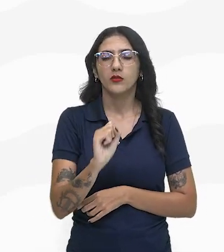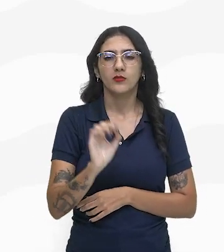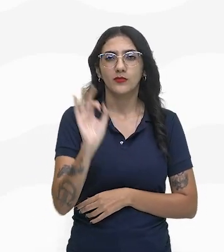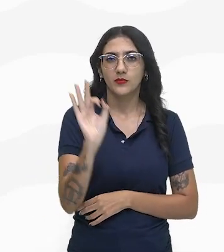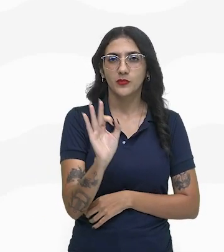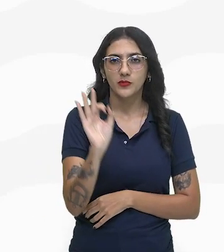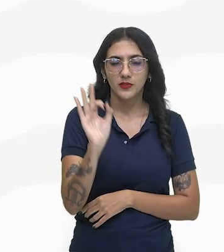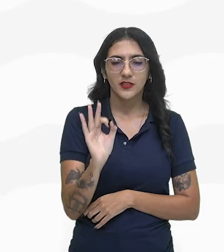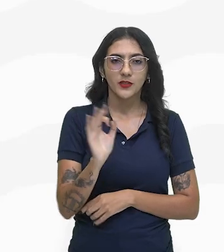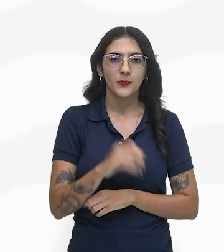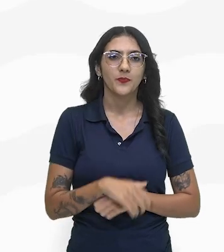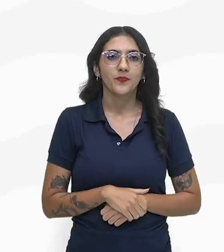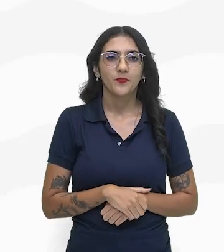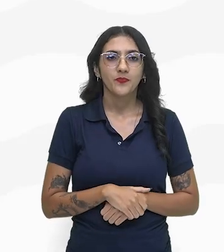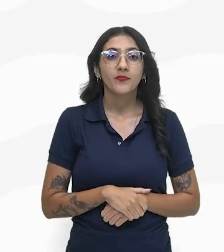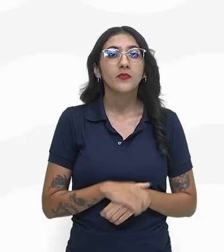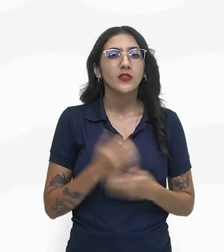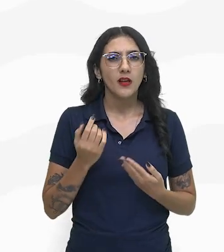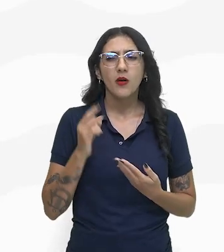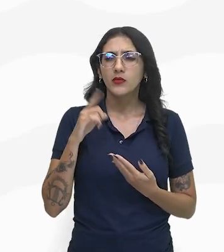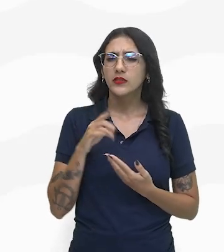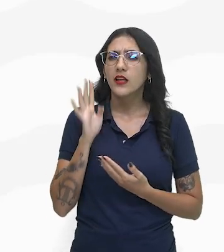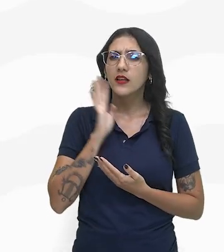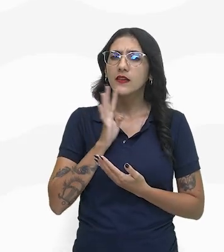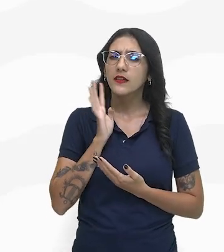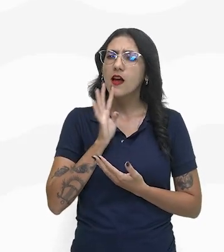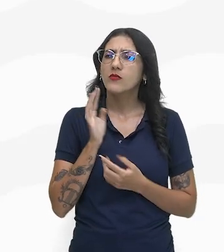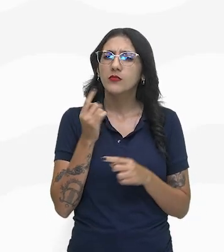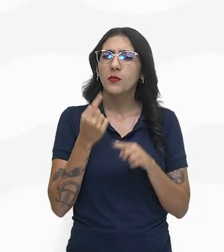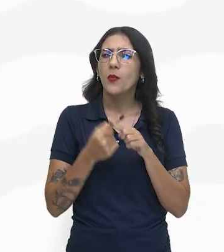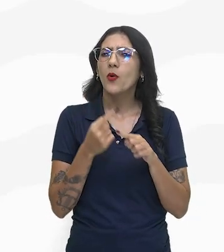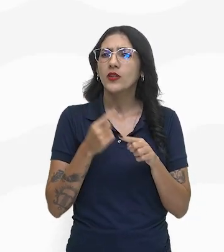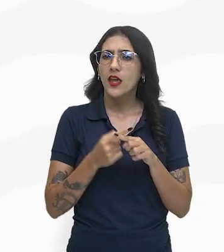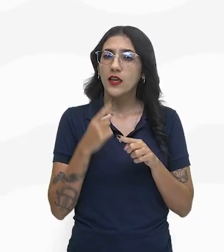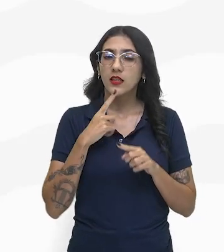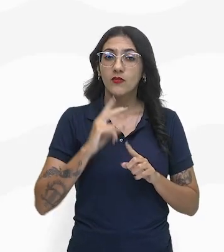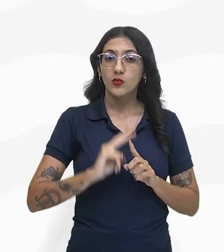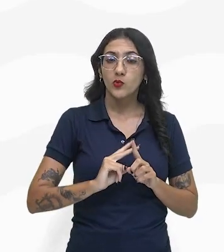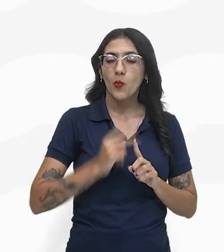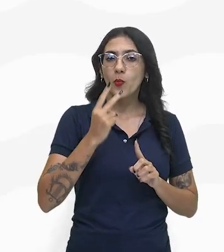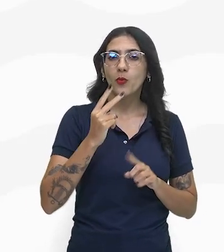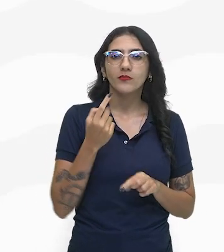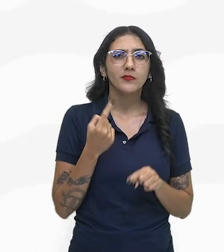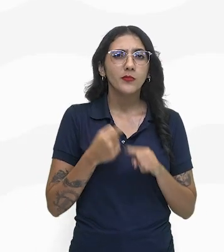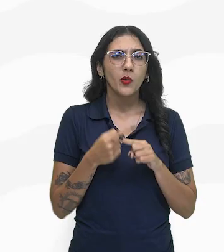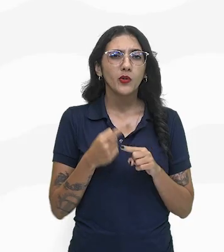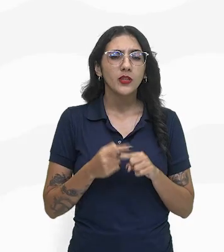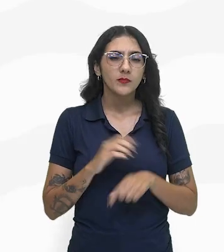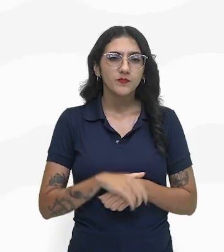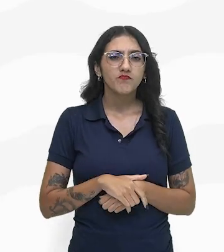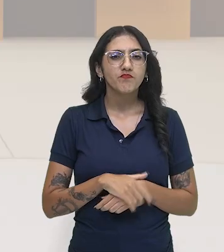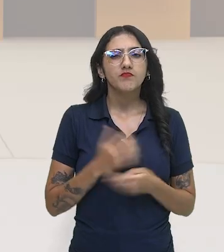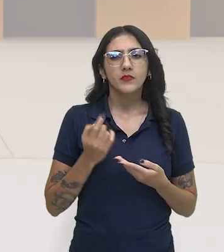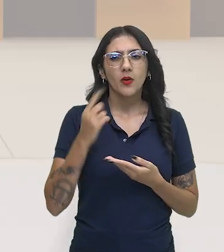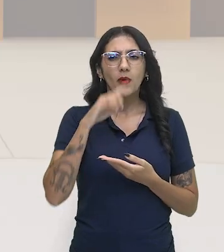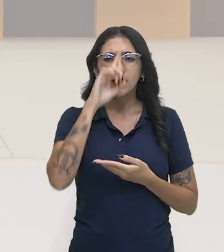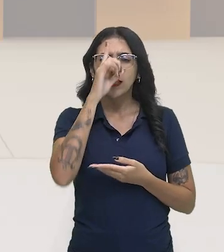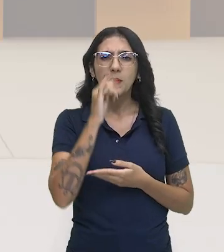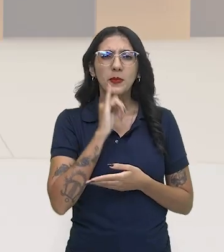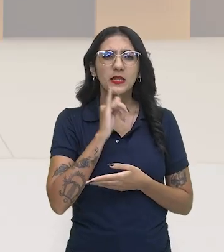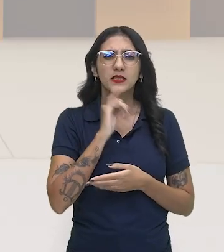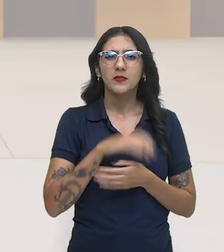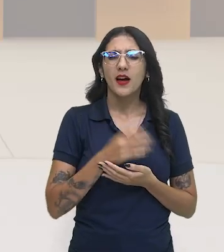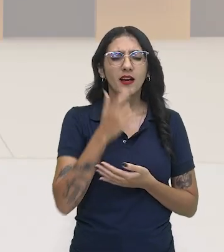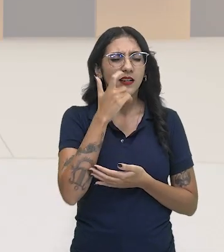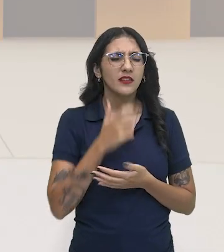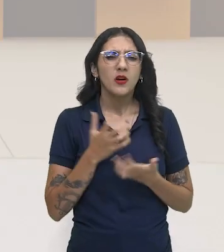0,8%. Quando eu digo que bacana isso, é porque é justamente... Dobrou. É porque é justamente a ideia, porque não quero mais ser